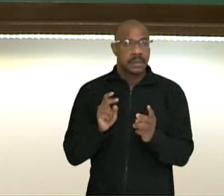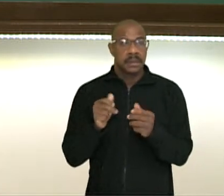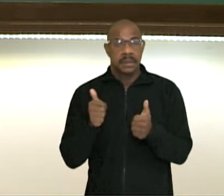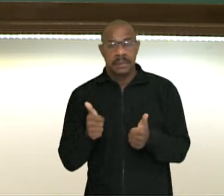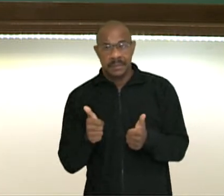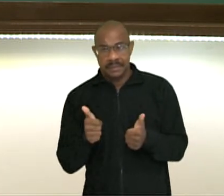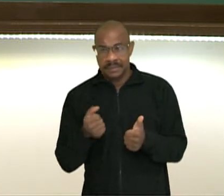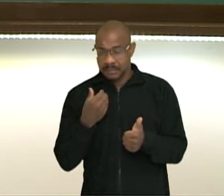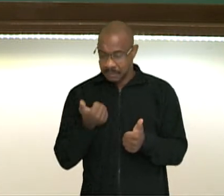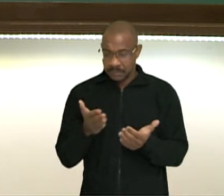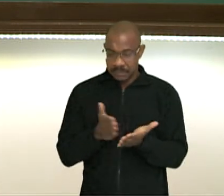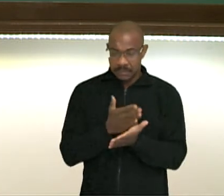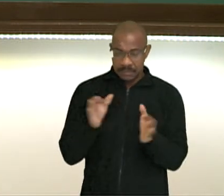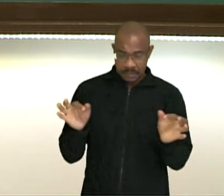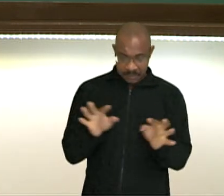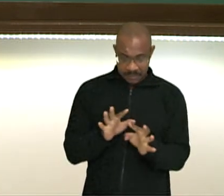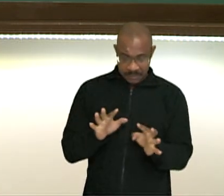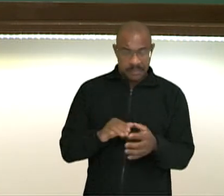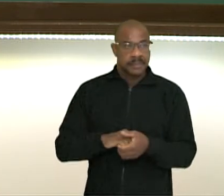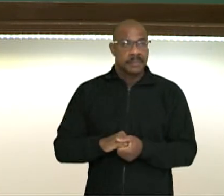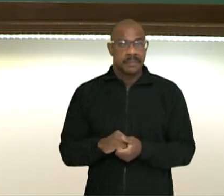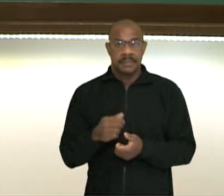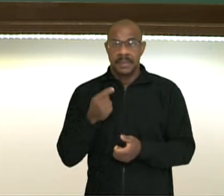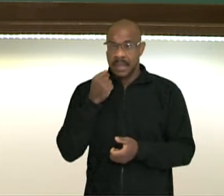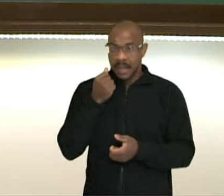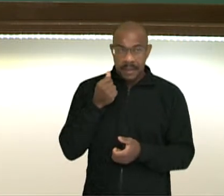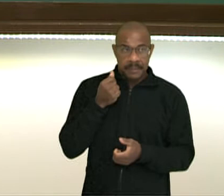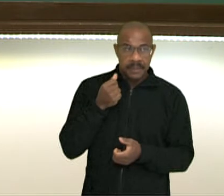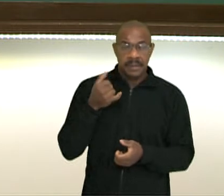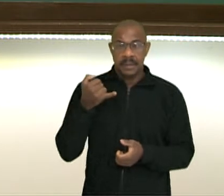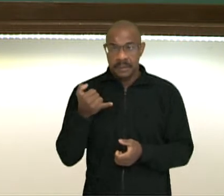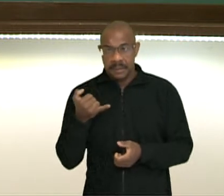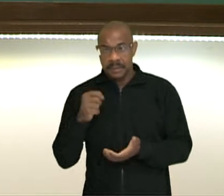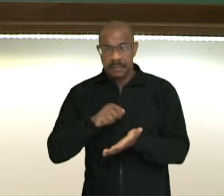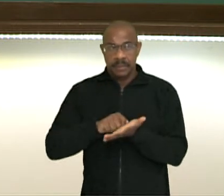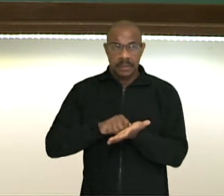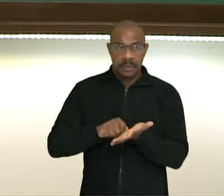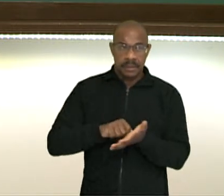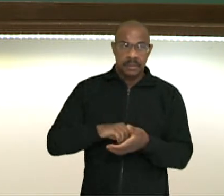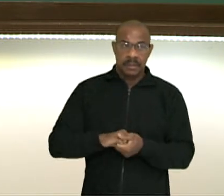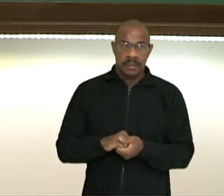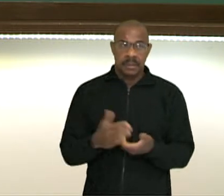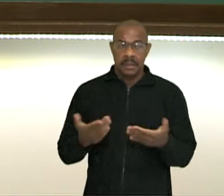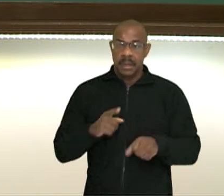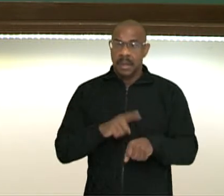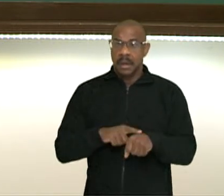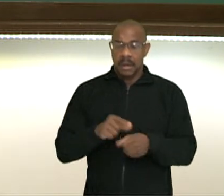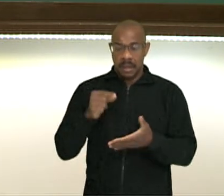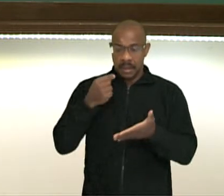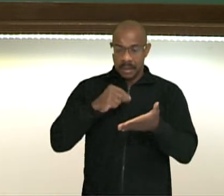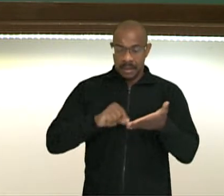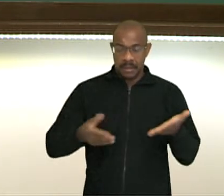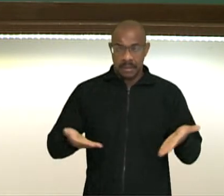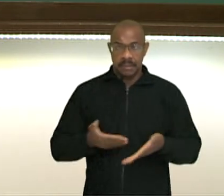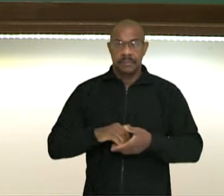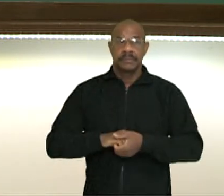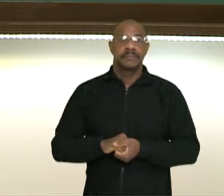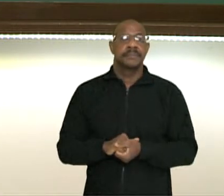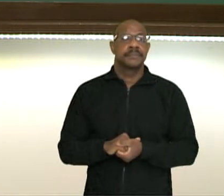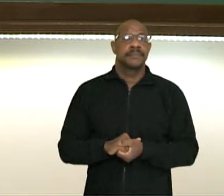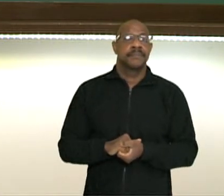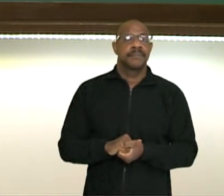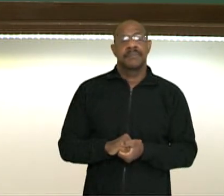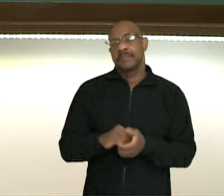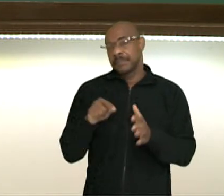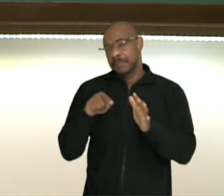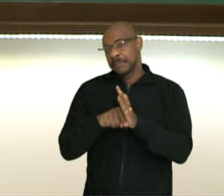olhada. Sim. Lápis, caneta, borracha. É a hora da correção? Eu